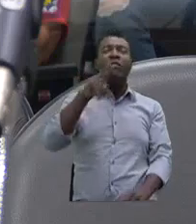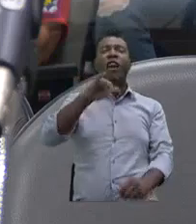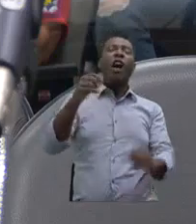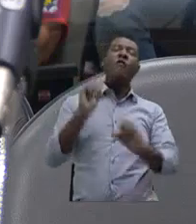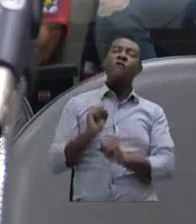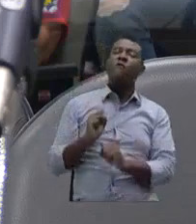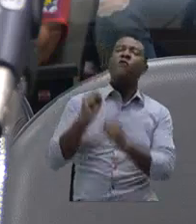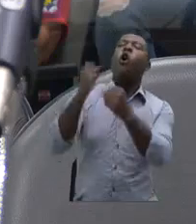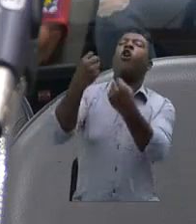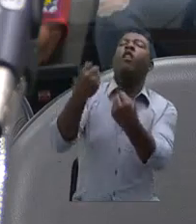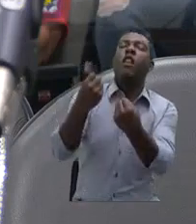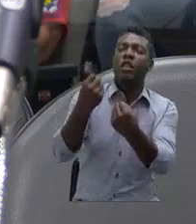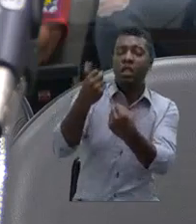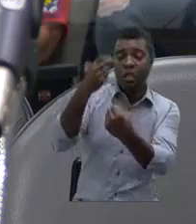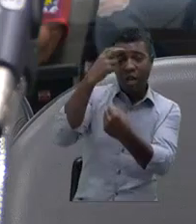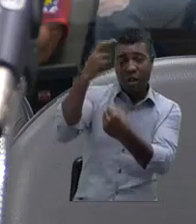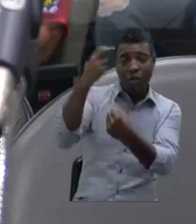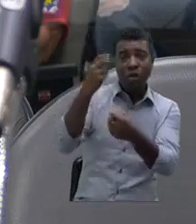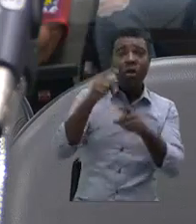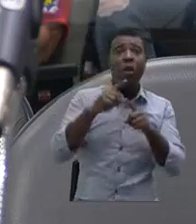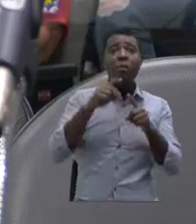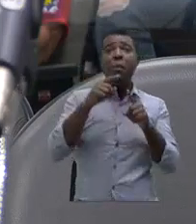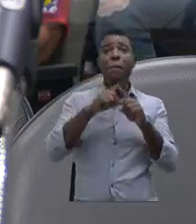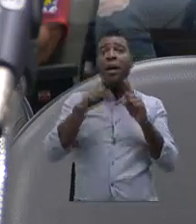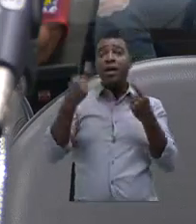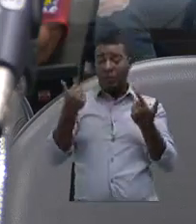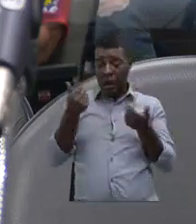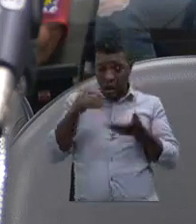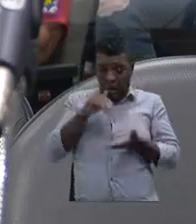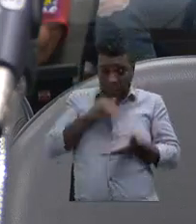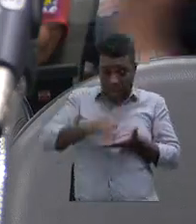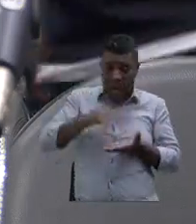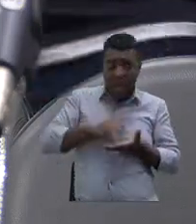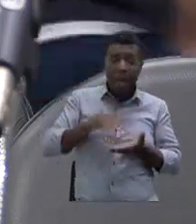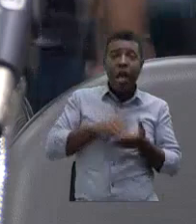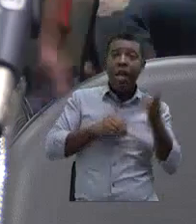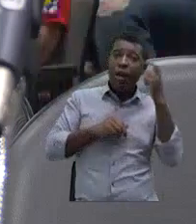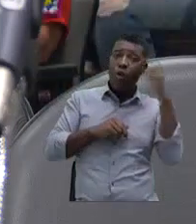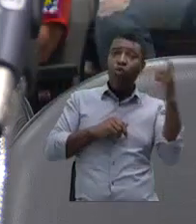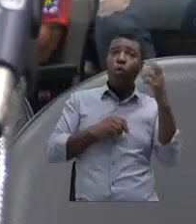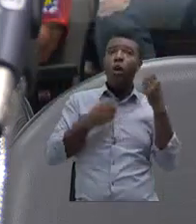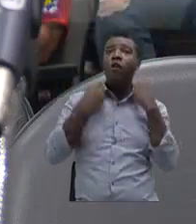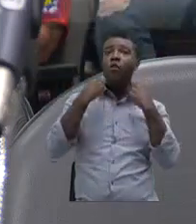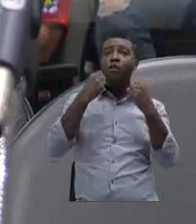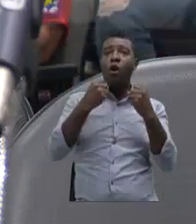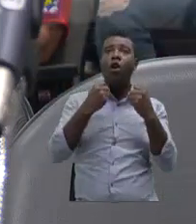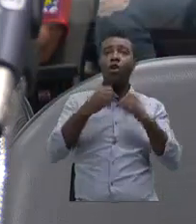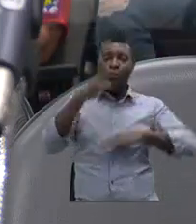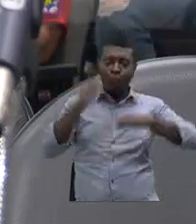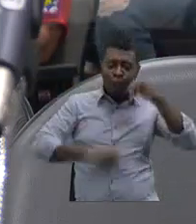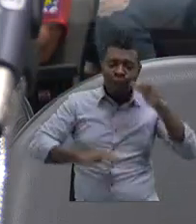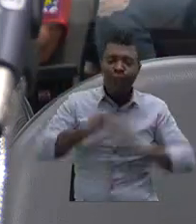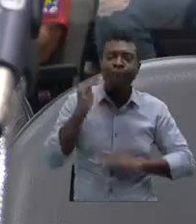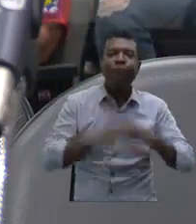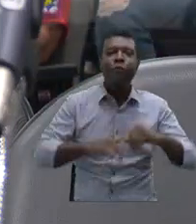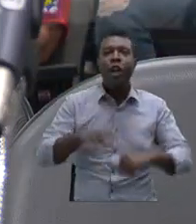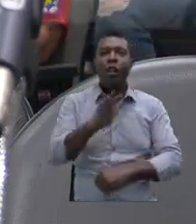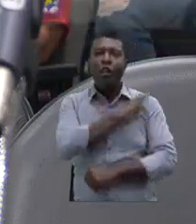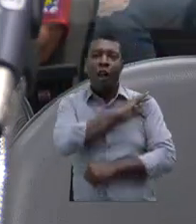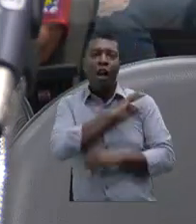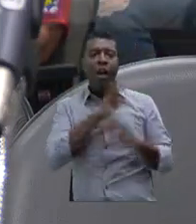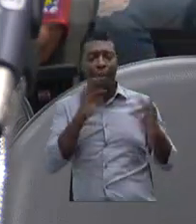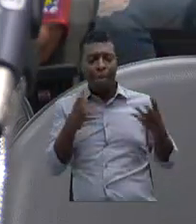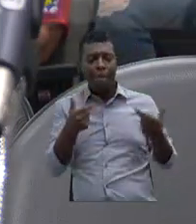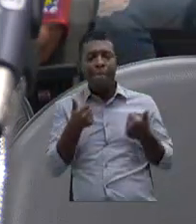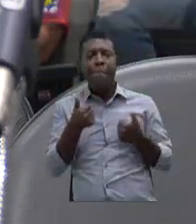se a gente não tiver uma secretaria de cultura forte, com técnicos capacitados, com um olhar muito